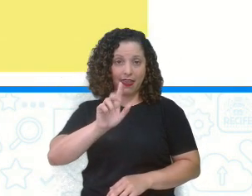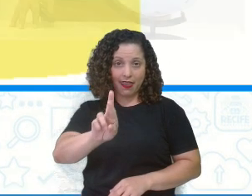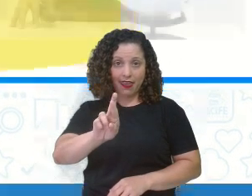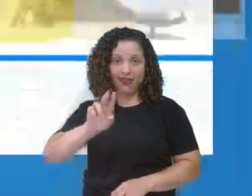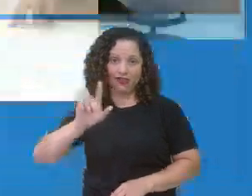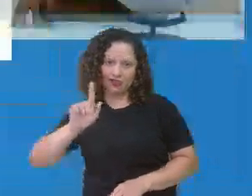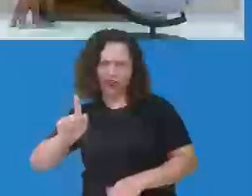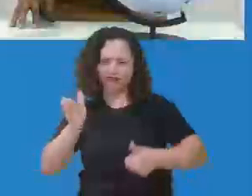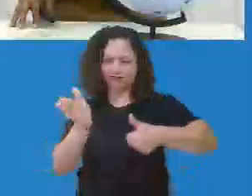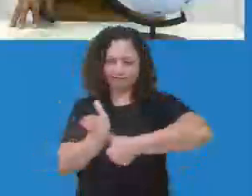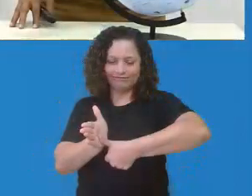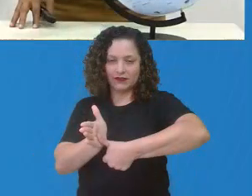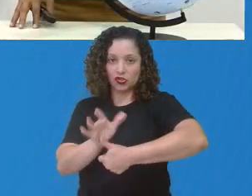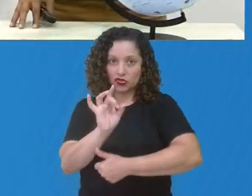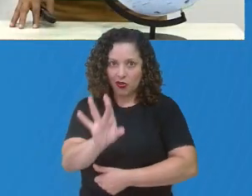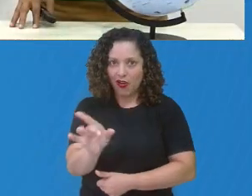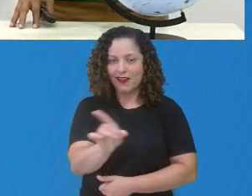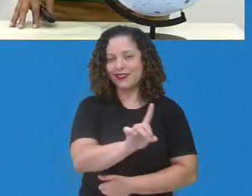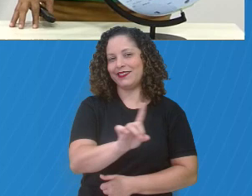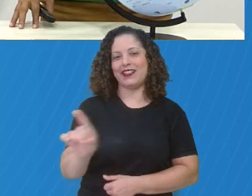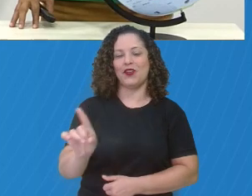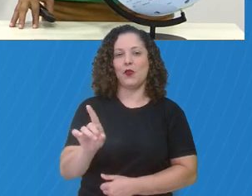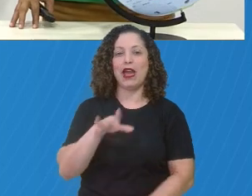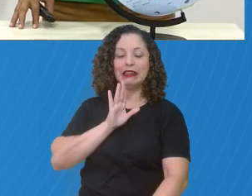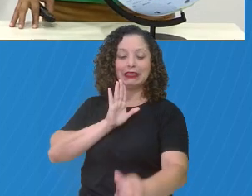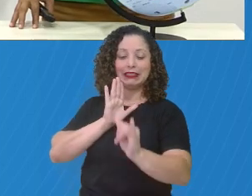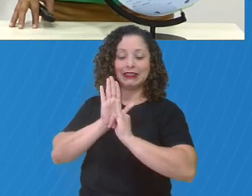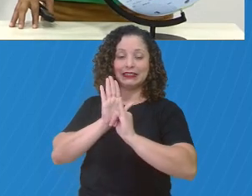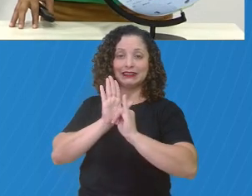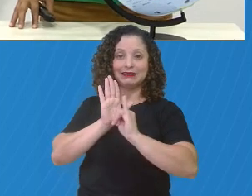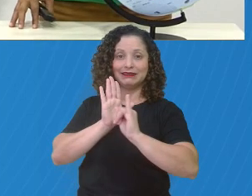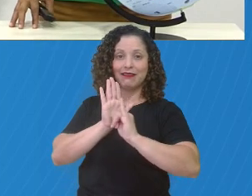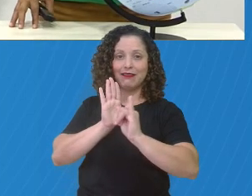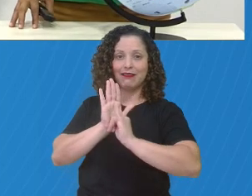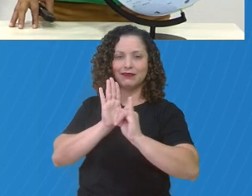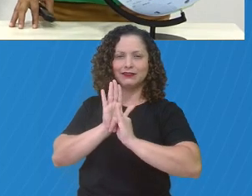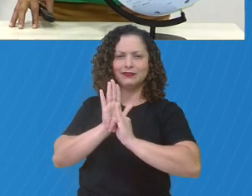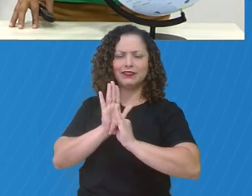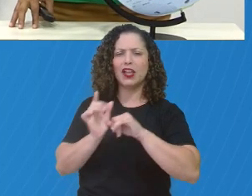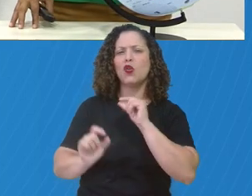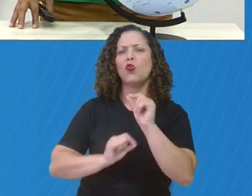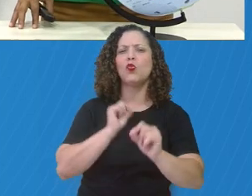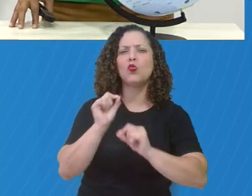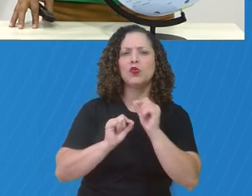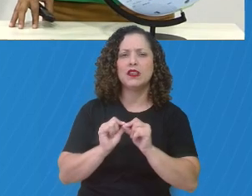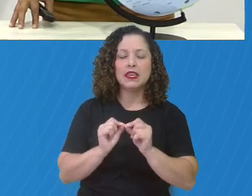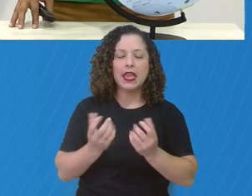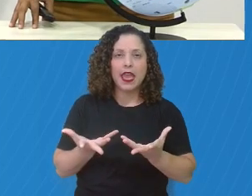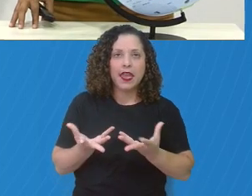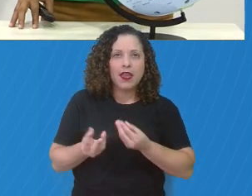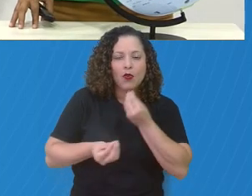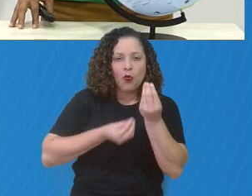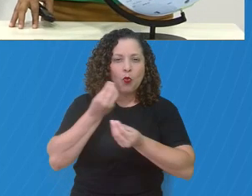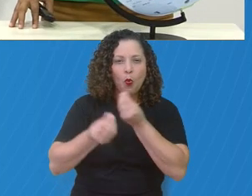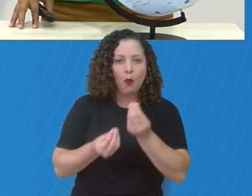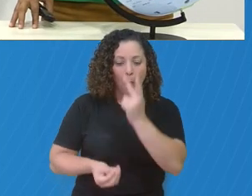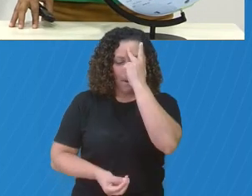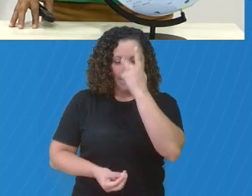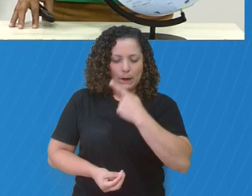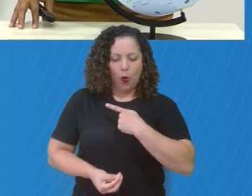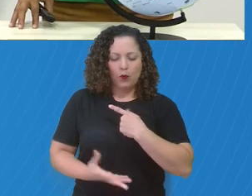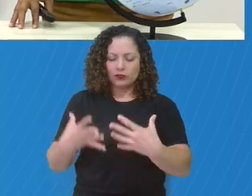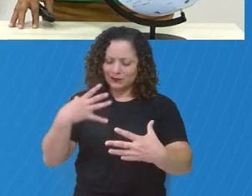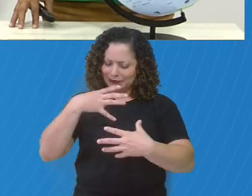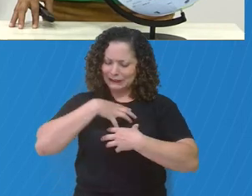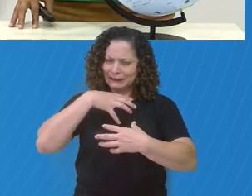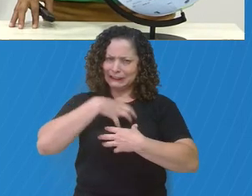não. A nossa identidade é a forma como cada pessoa se percebe, se identifica,